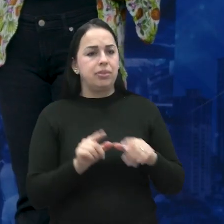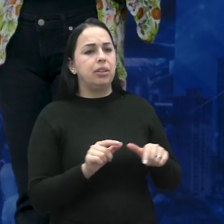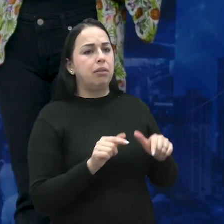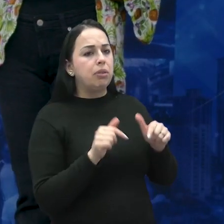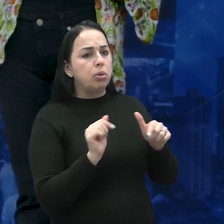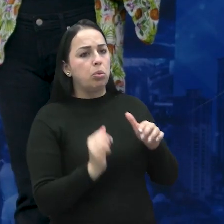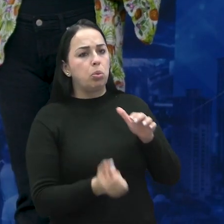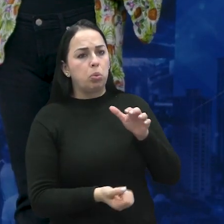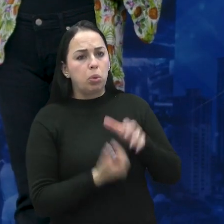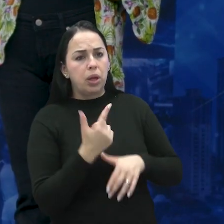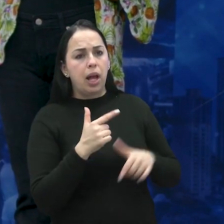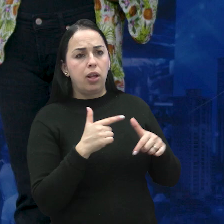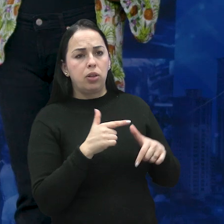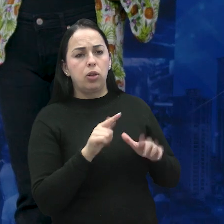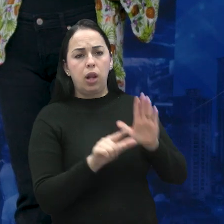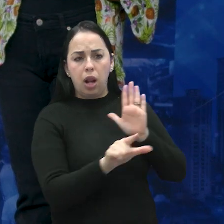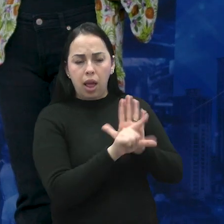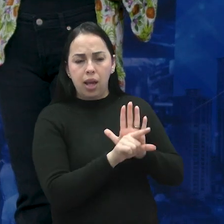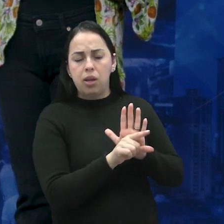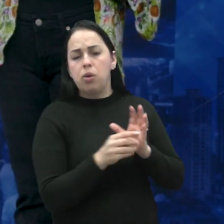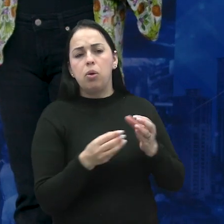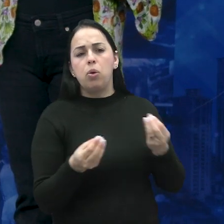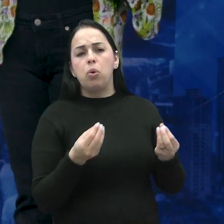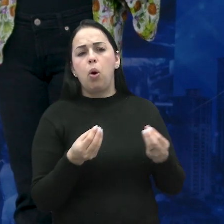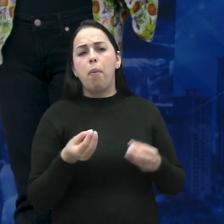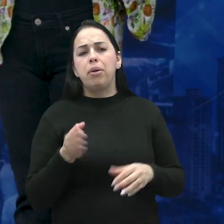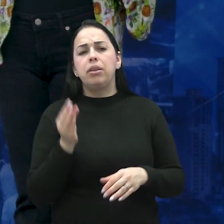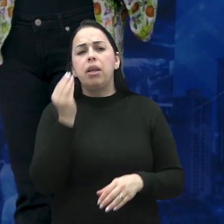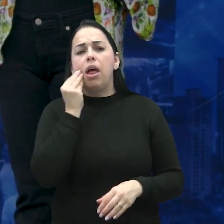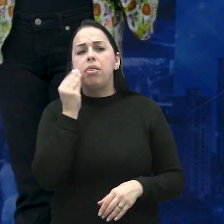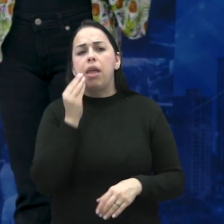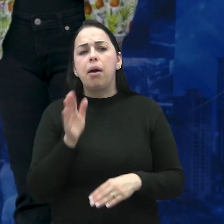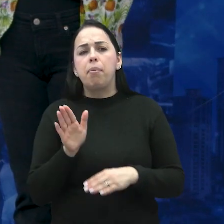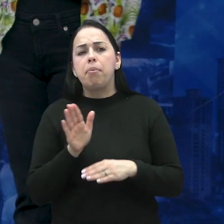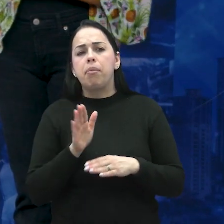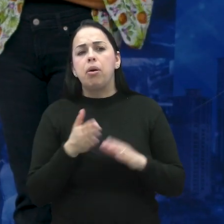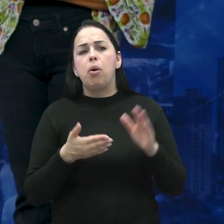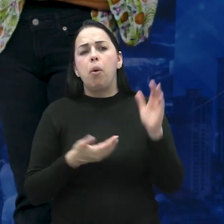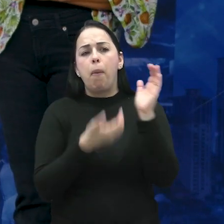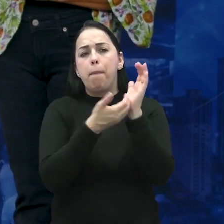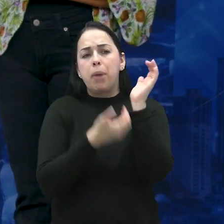políticas públicas, o que pode ser feito também para poder melhorar todo esse